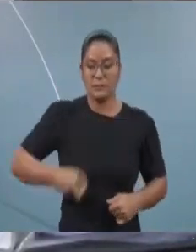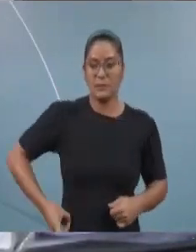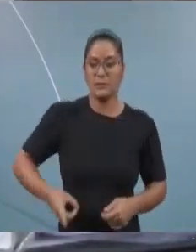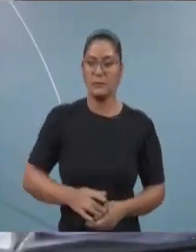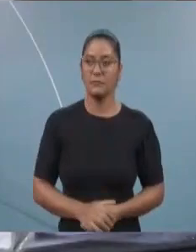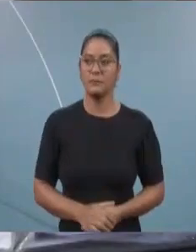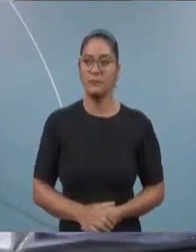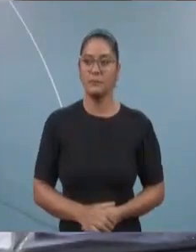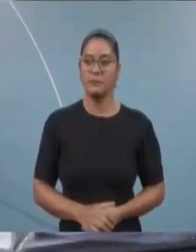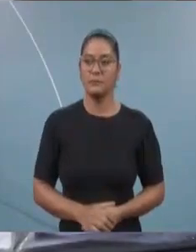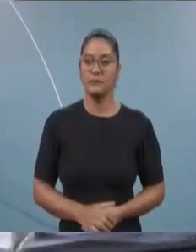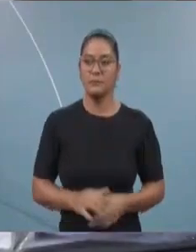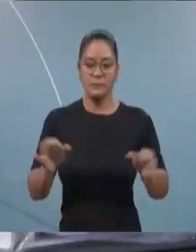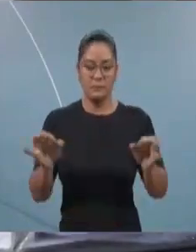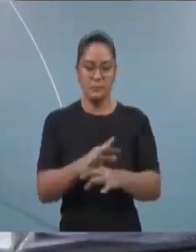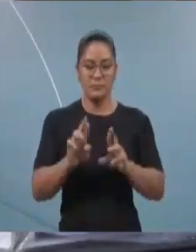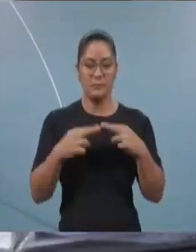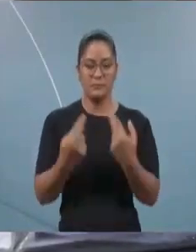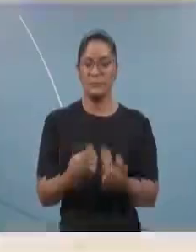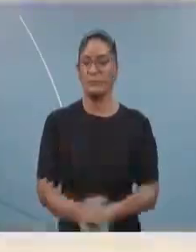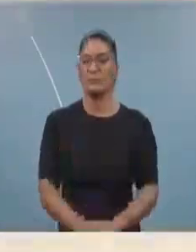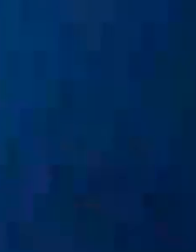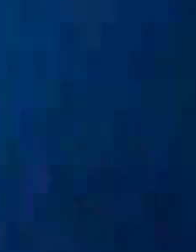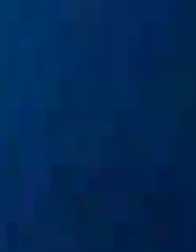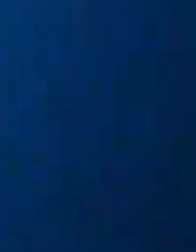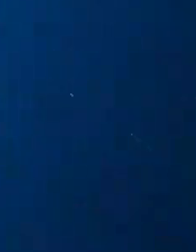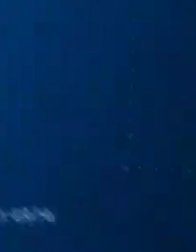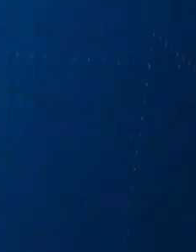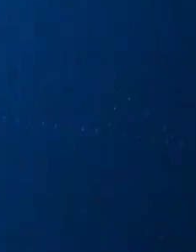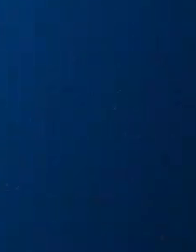deputados e está encerrada a